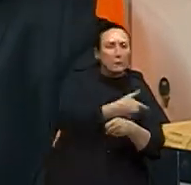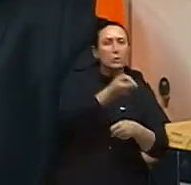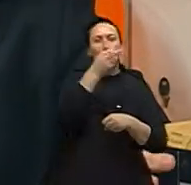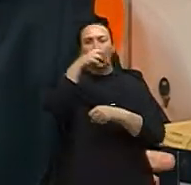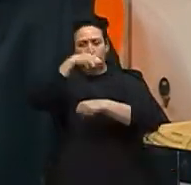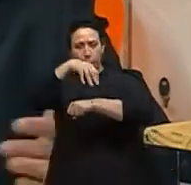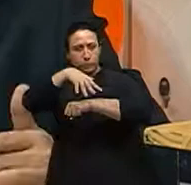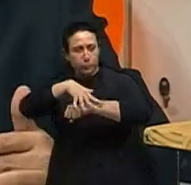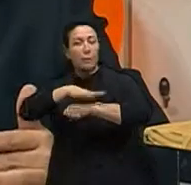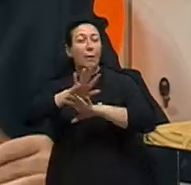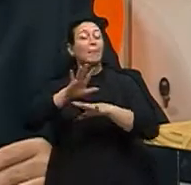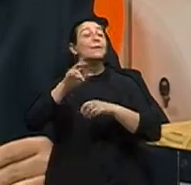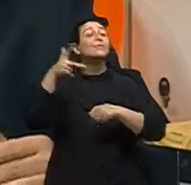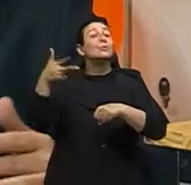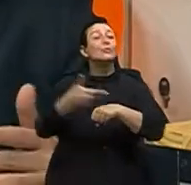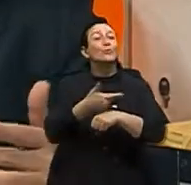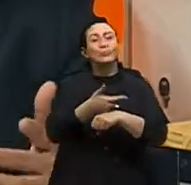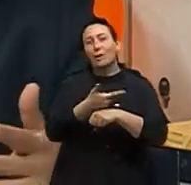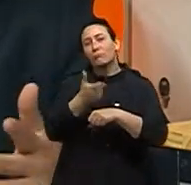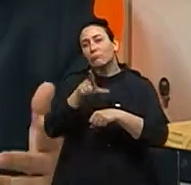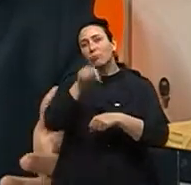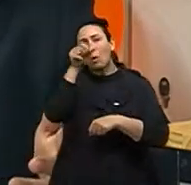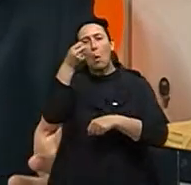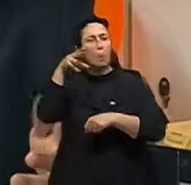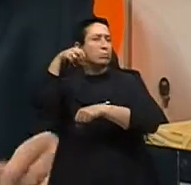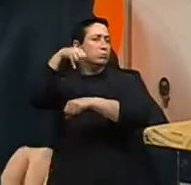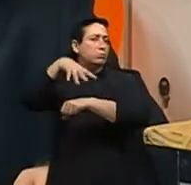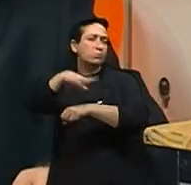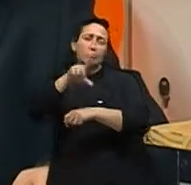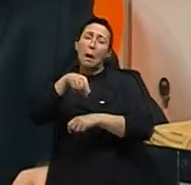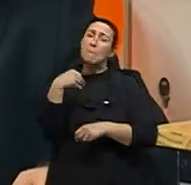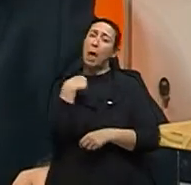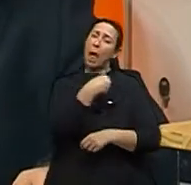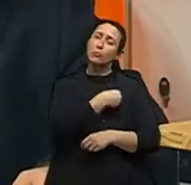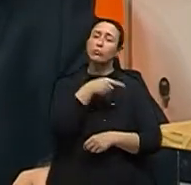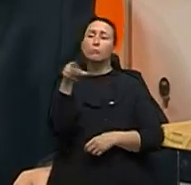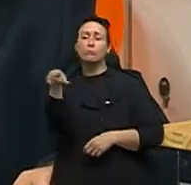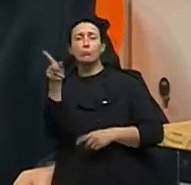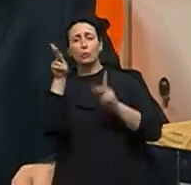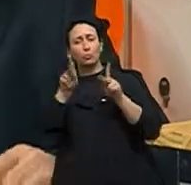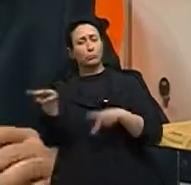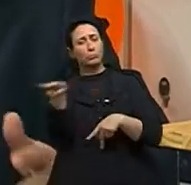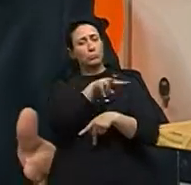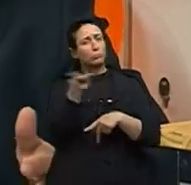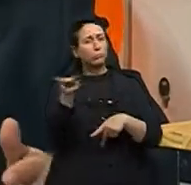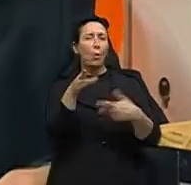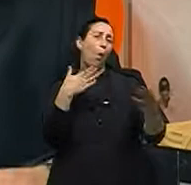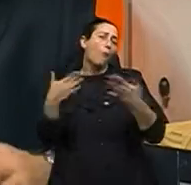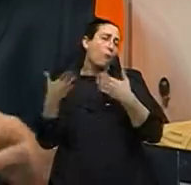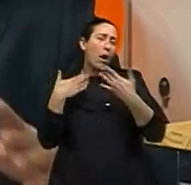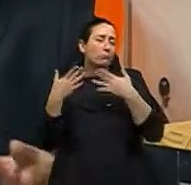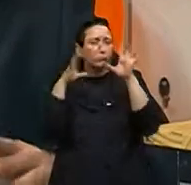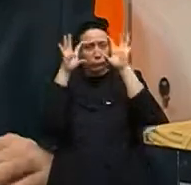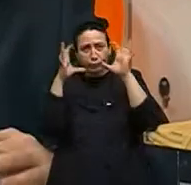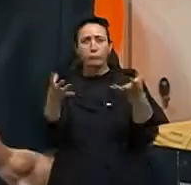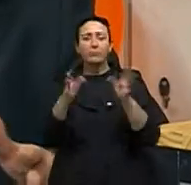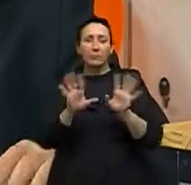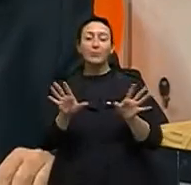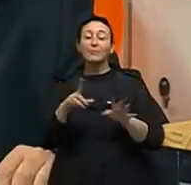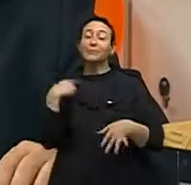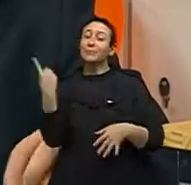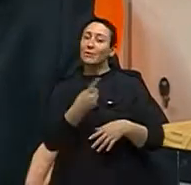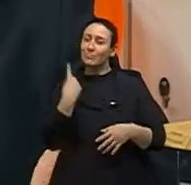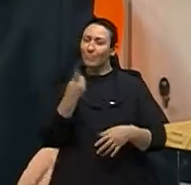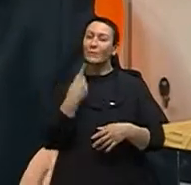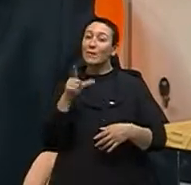Em se fazer cirurgia ou radioterapia é do médico com o paciente eh muitas vezes a gente opta por